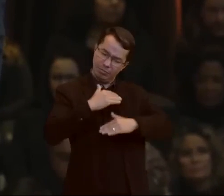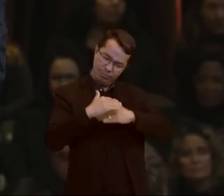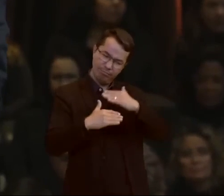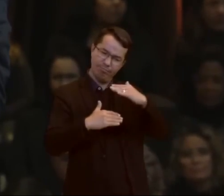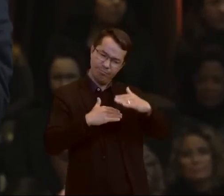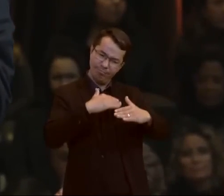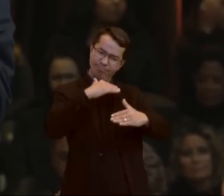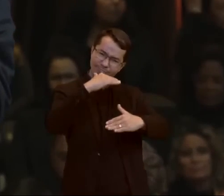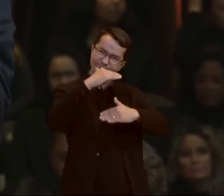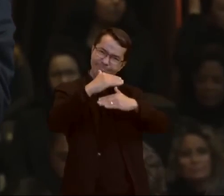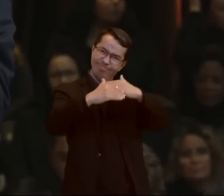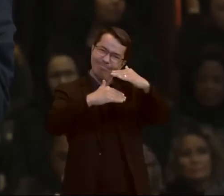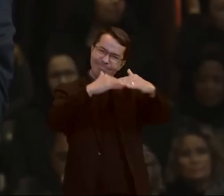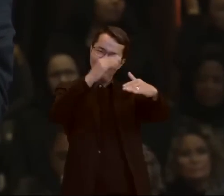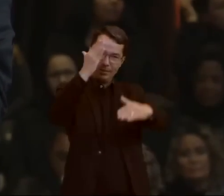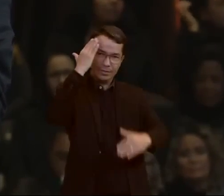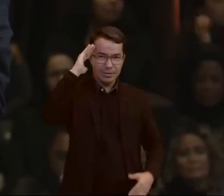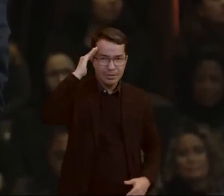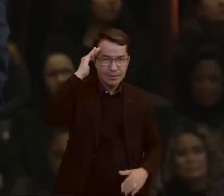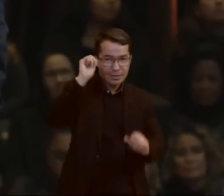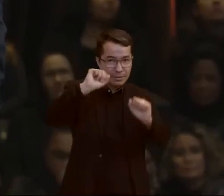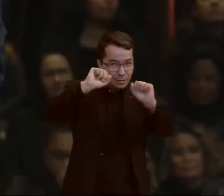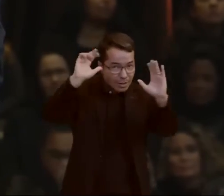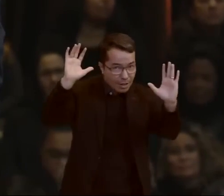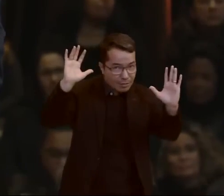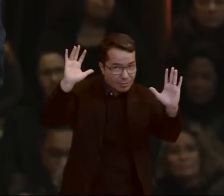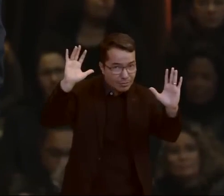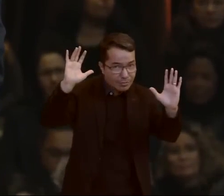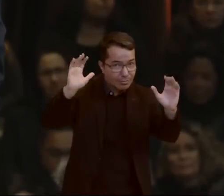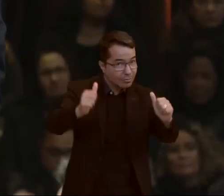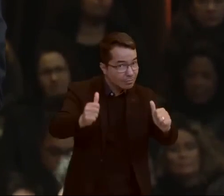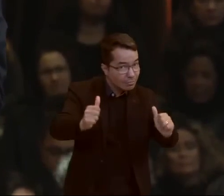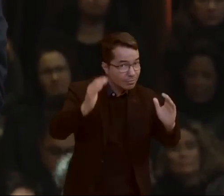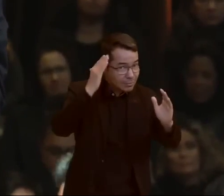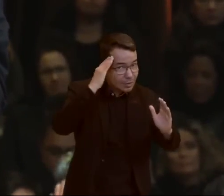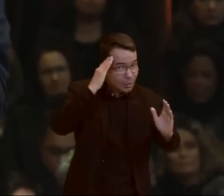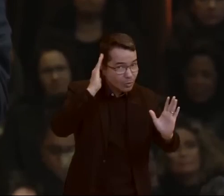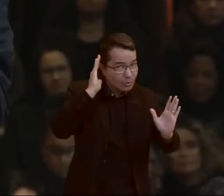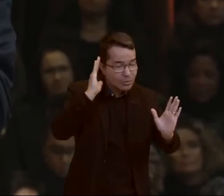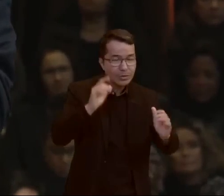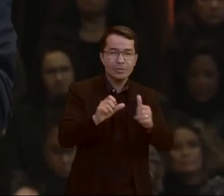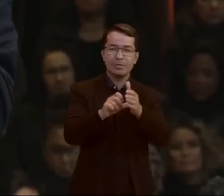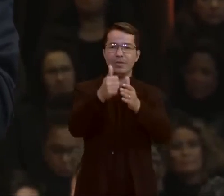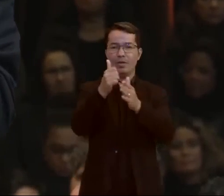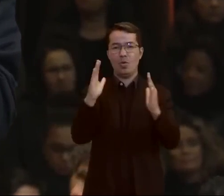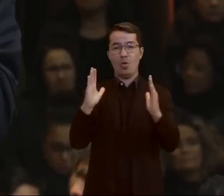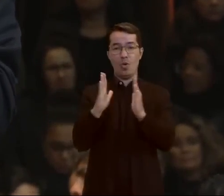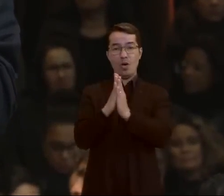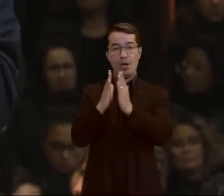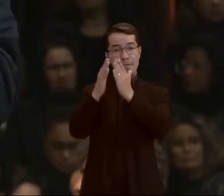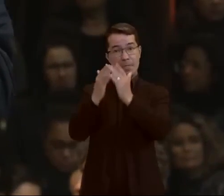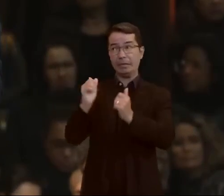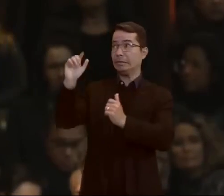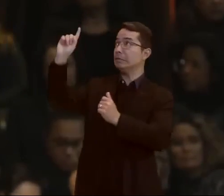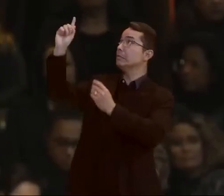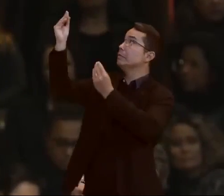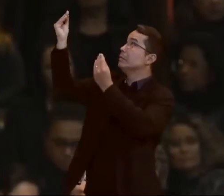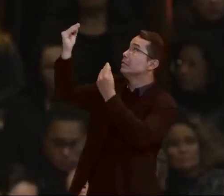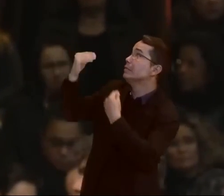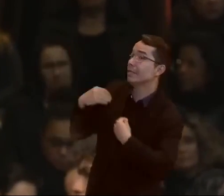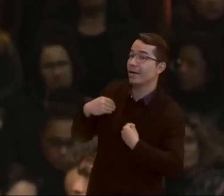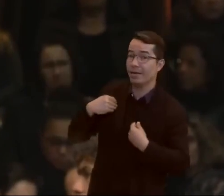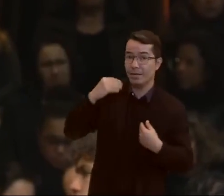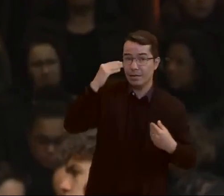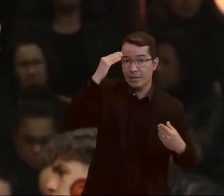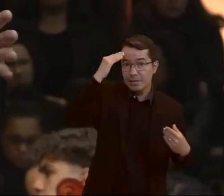segundo. Está entendendo? Você vai orar a Deus, vai pedir sabedoria. A sabedoria do alto vai ser derramada